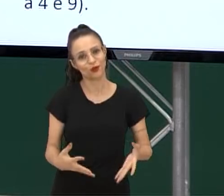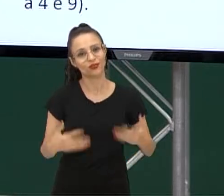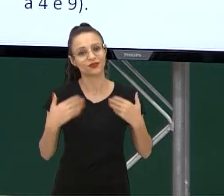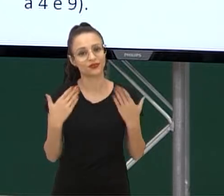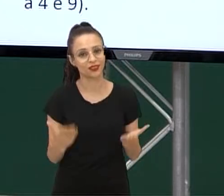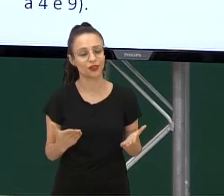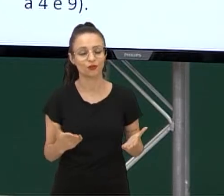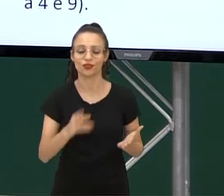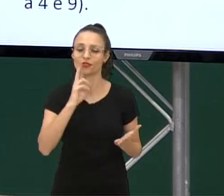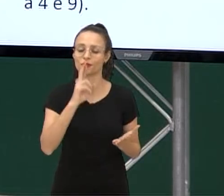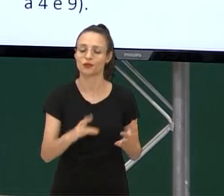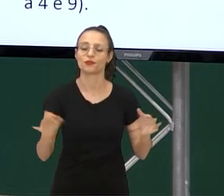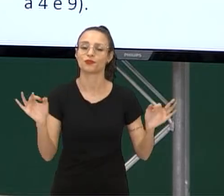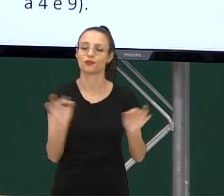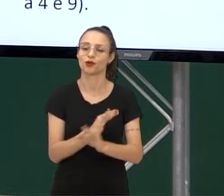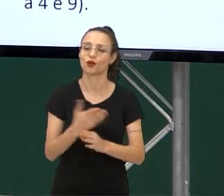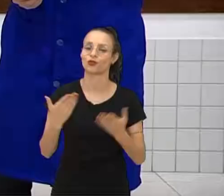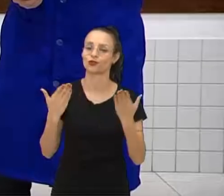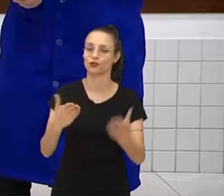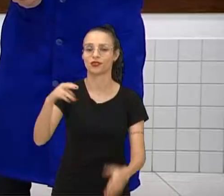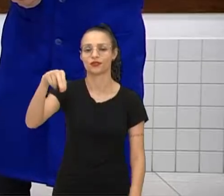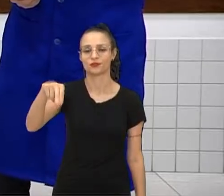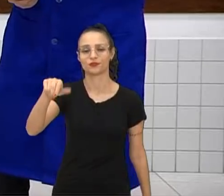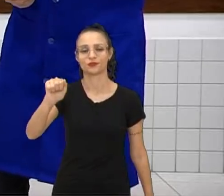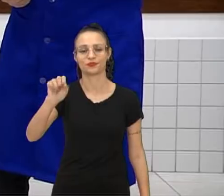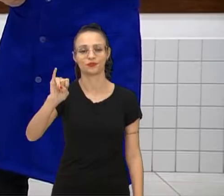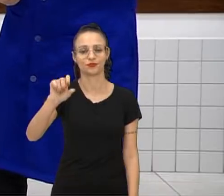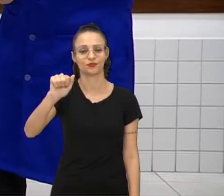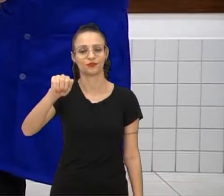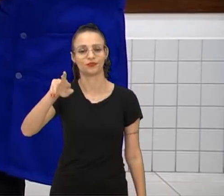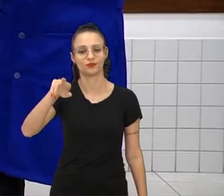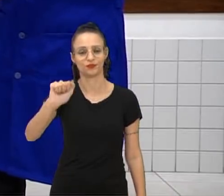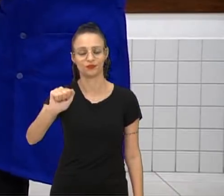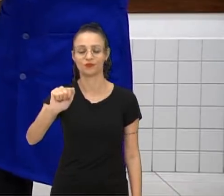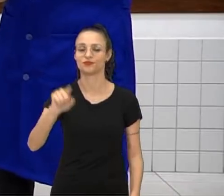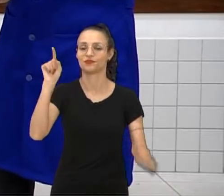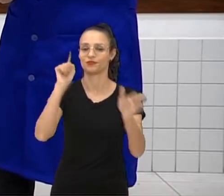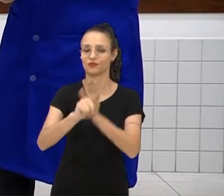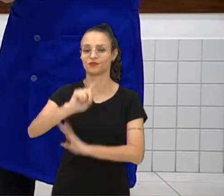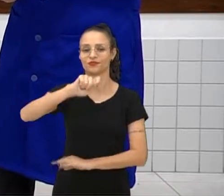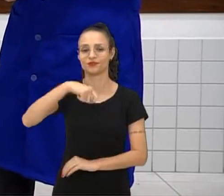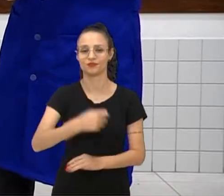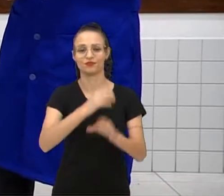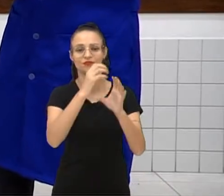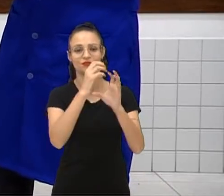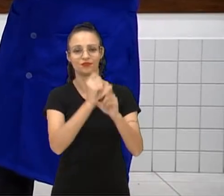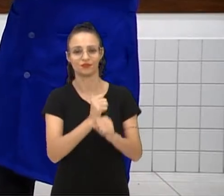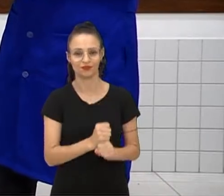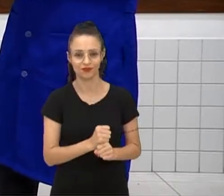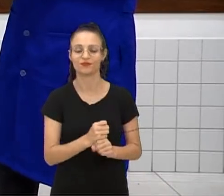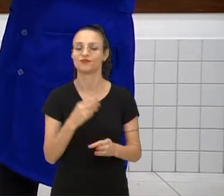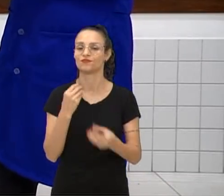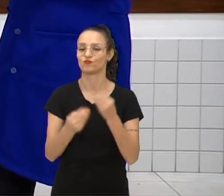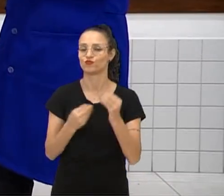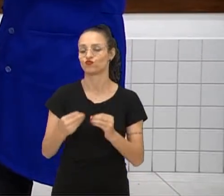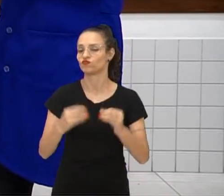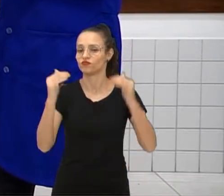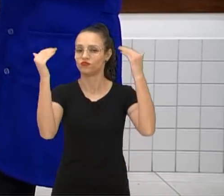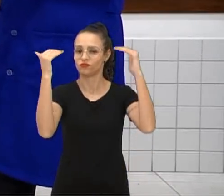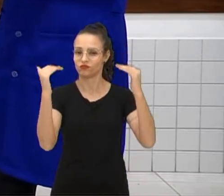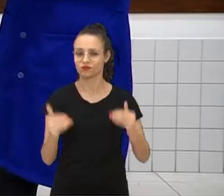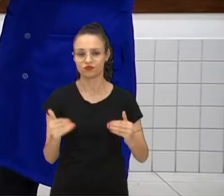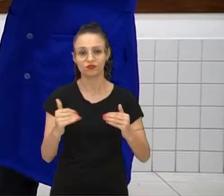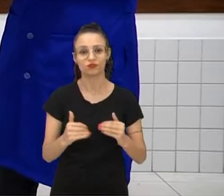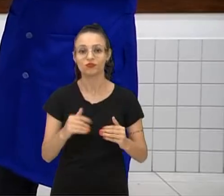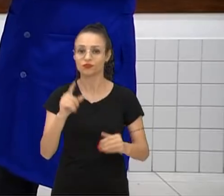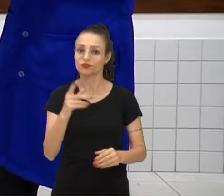Então, está respondida aí, Nayara, a sua pergunta sobre a pontuação de como que ocorre, né? Que é em virtude